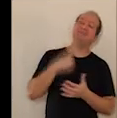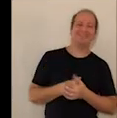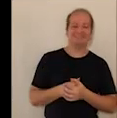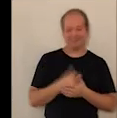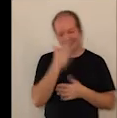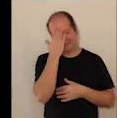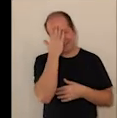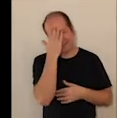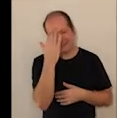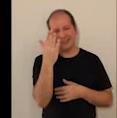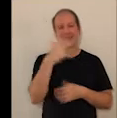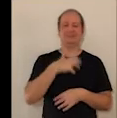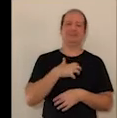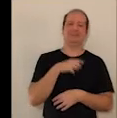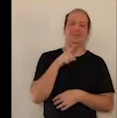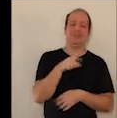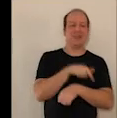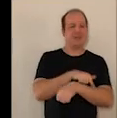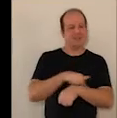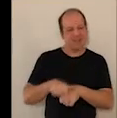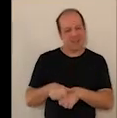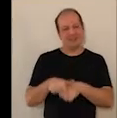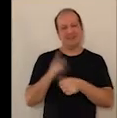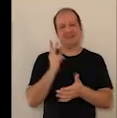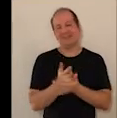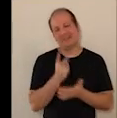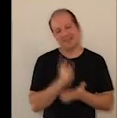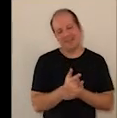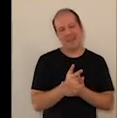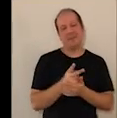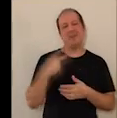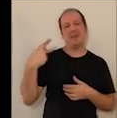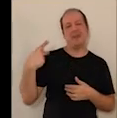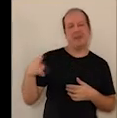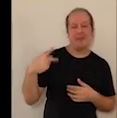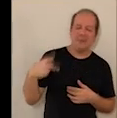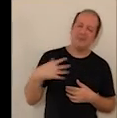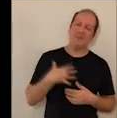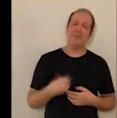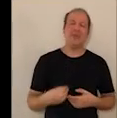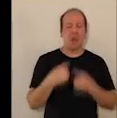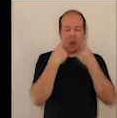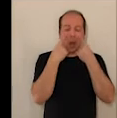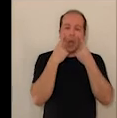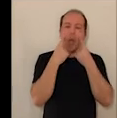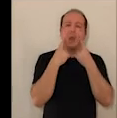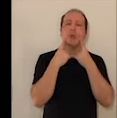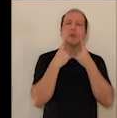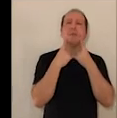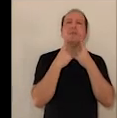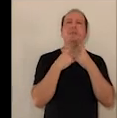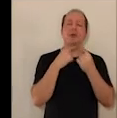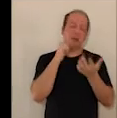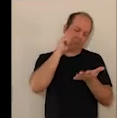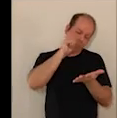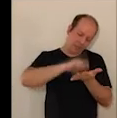gratidão ele sente pelo senhor. Um gesto como esse só Abraão sacrificando o próprio filho, disse ele com lágrimas nos olhos. Preencheu o